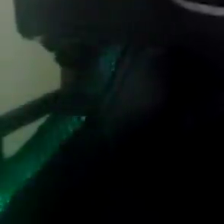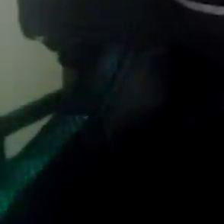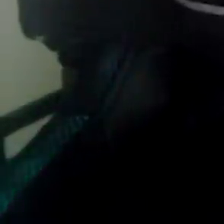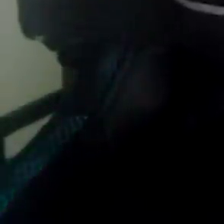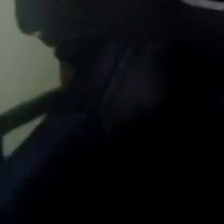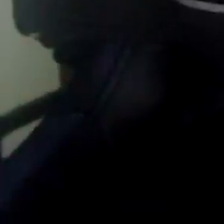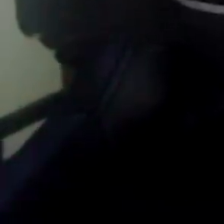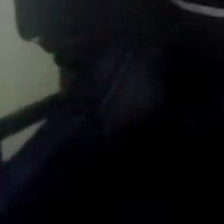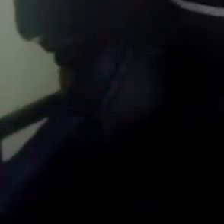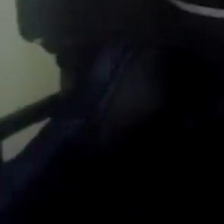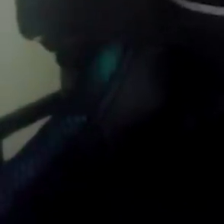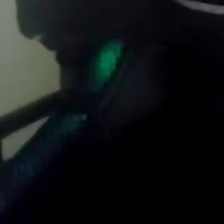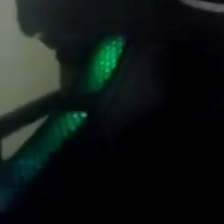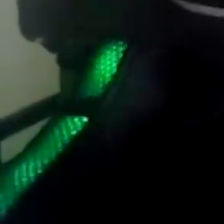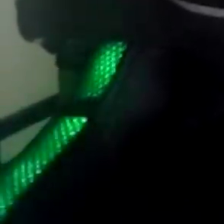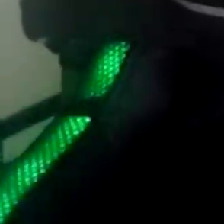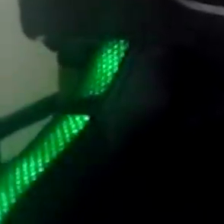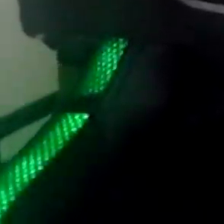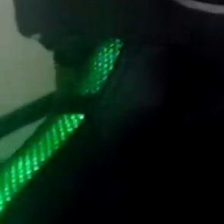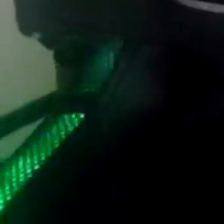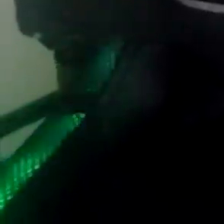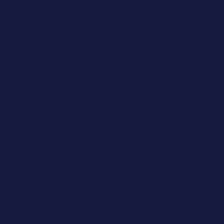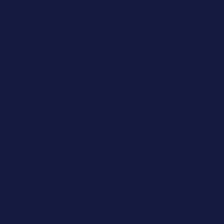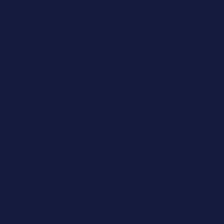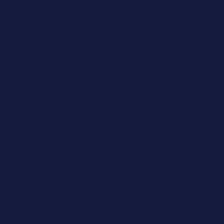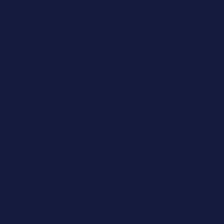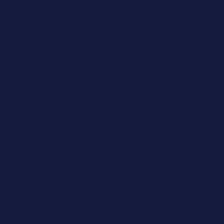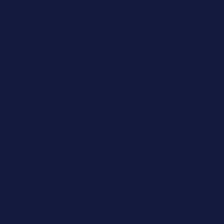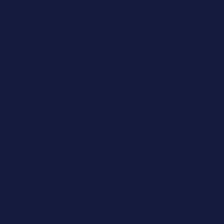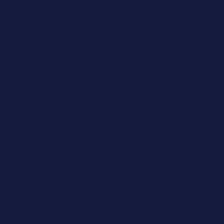que está escrito no regimento comum, no regimento do Senado ou no regimento da Câmara.